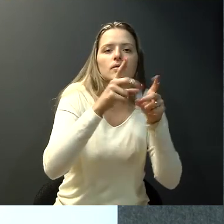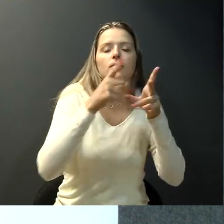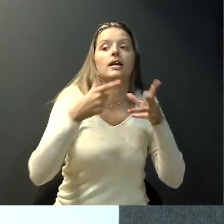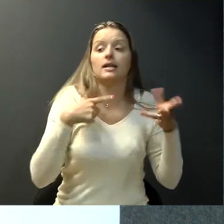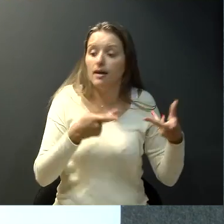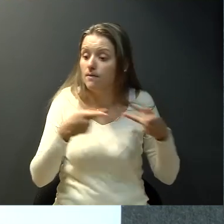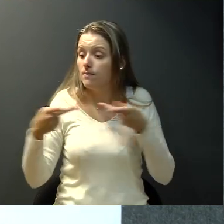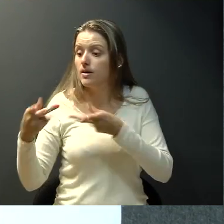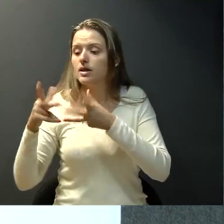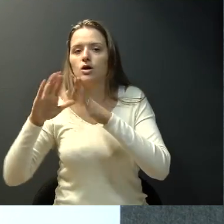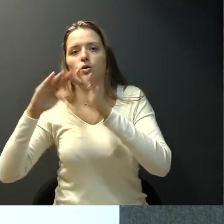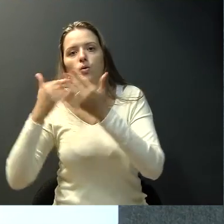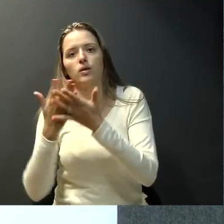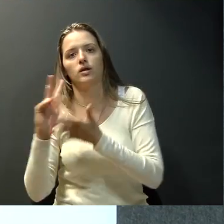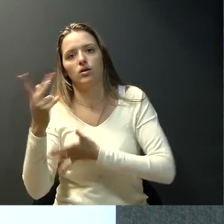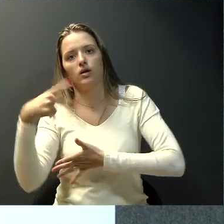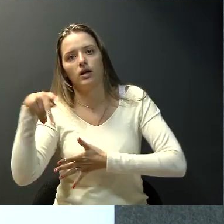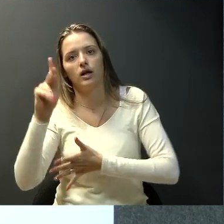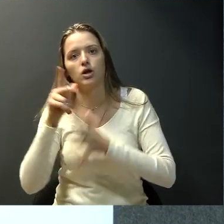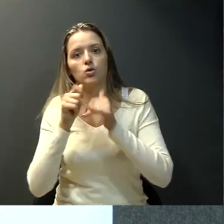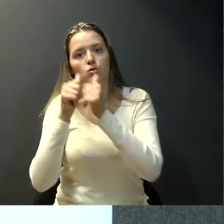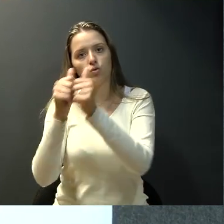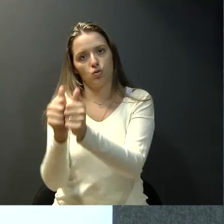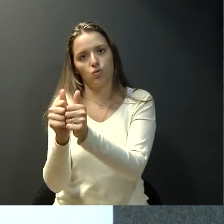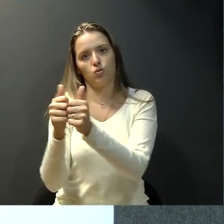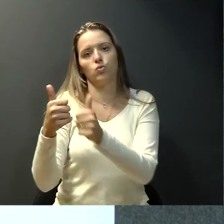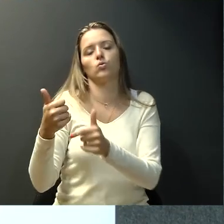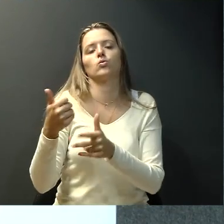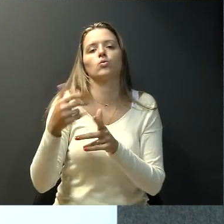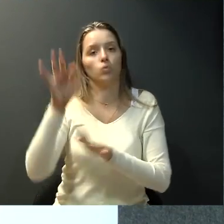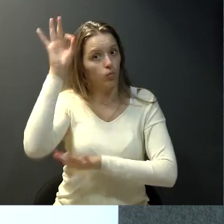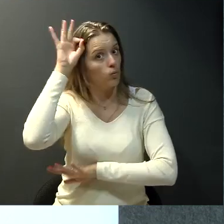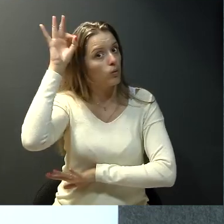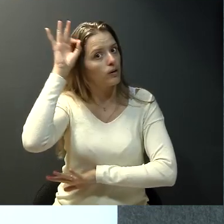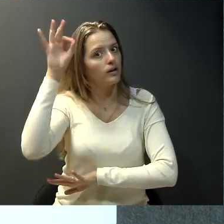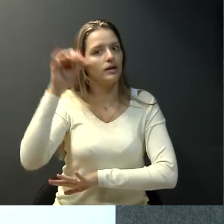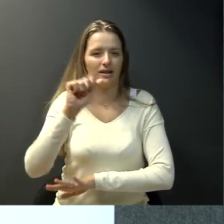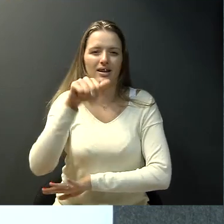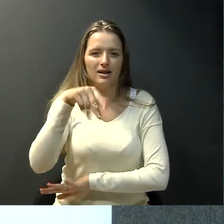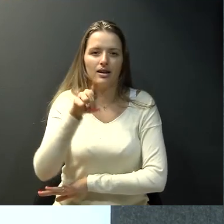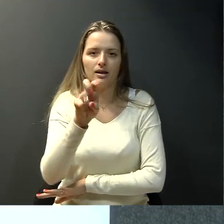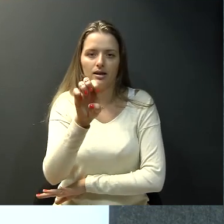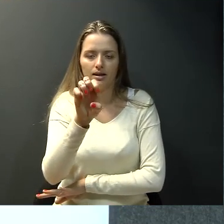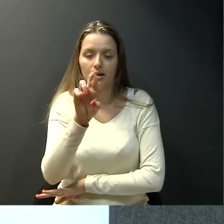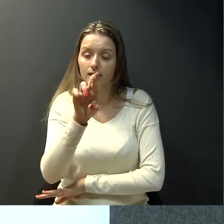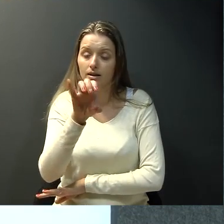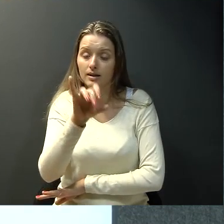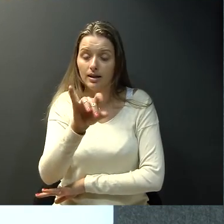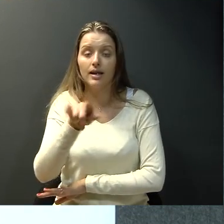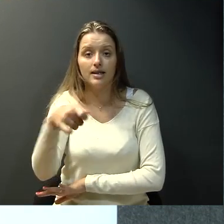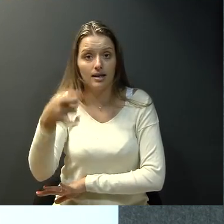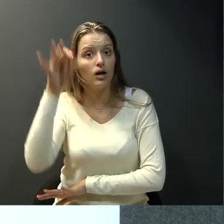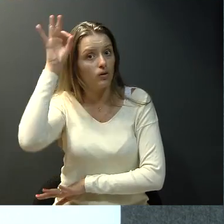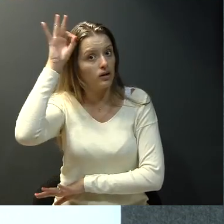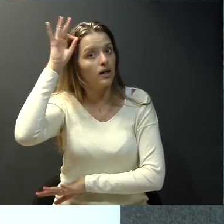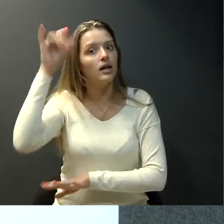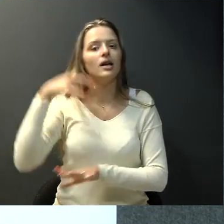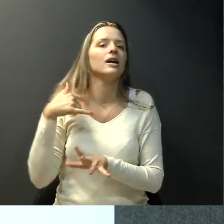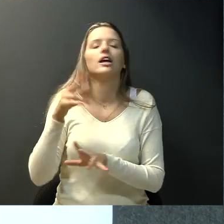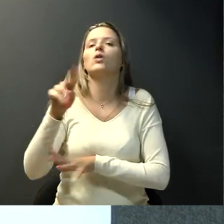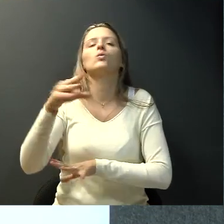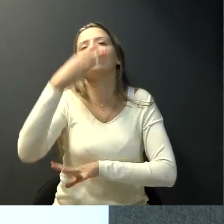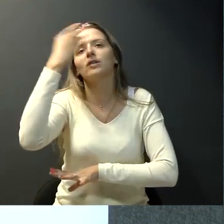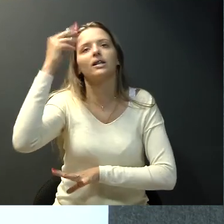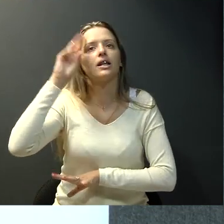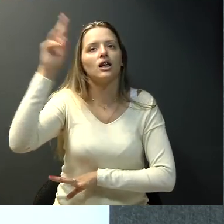visitar o Ellen Keller. Junto com ele, na época ele já tinha quase 2 aninhos. E lá eu nunca vou me esquecer que a